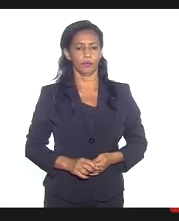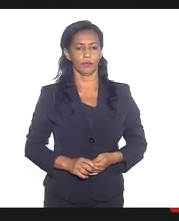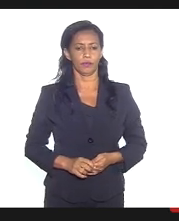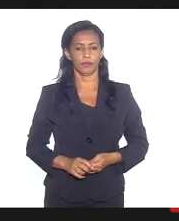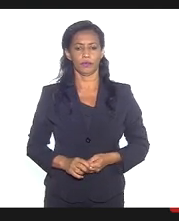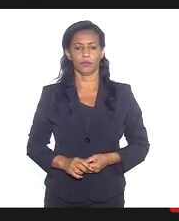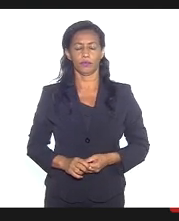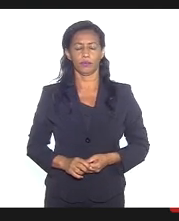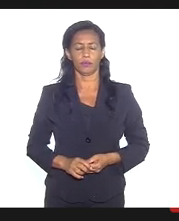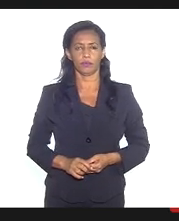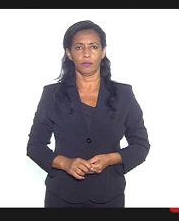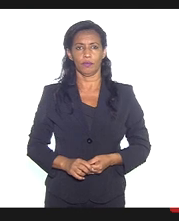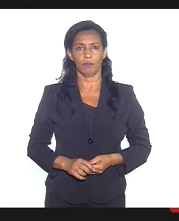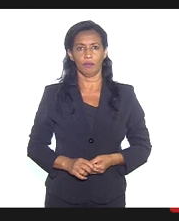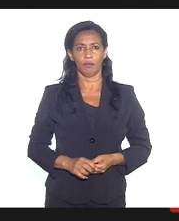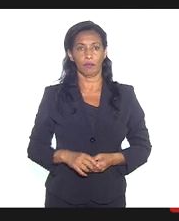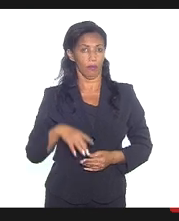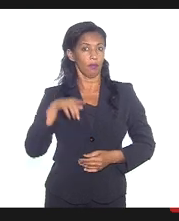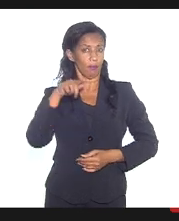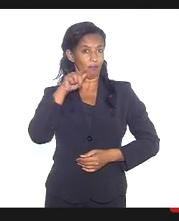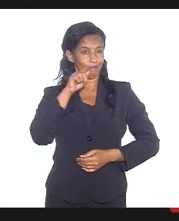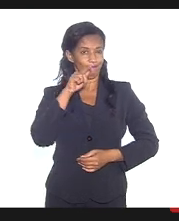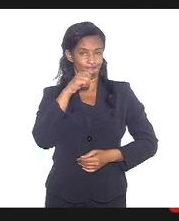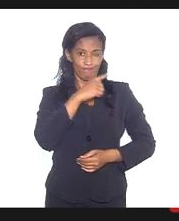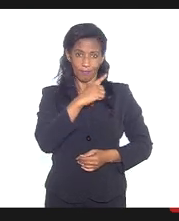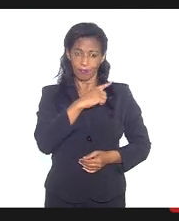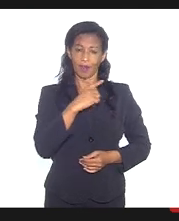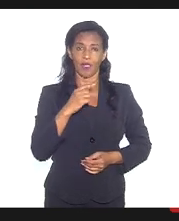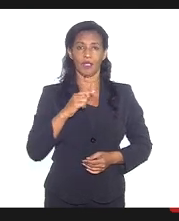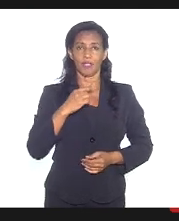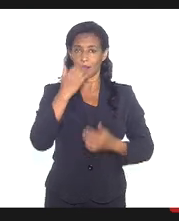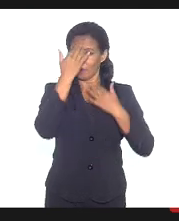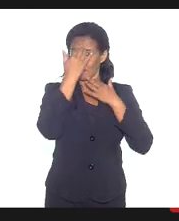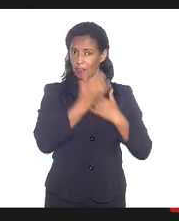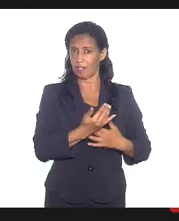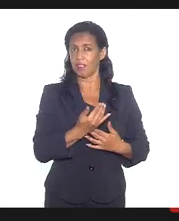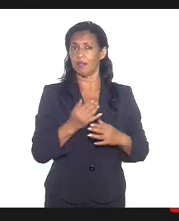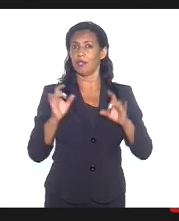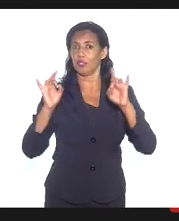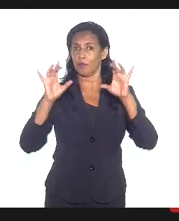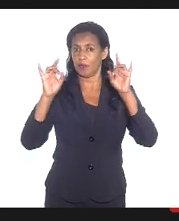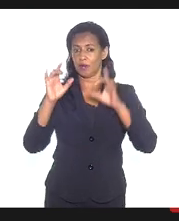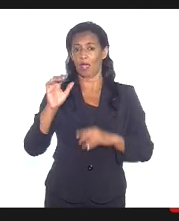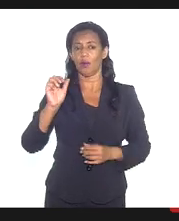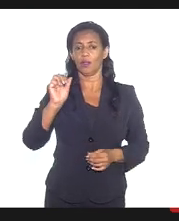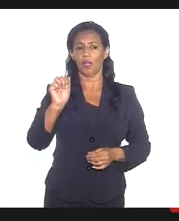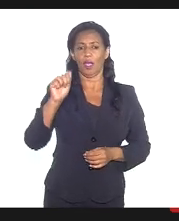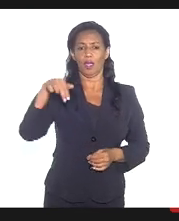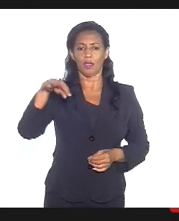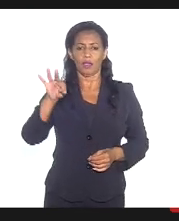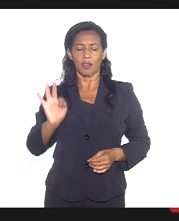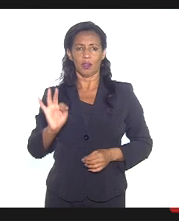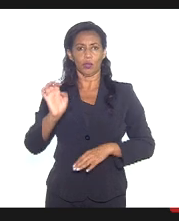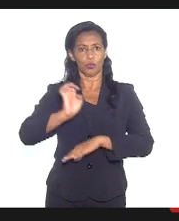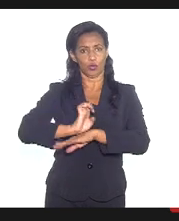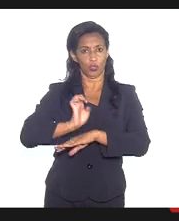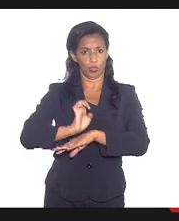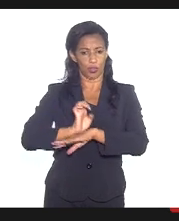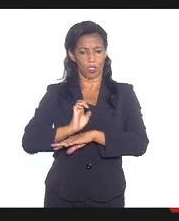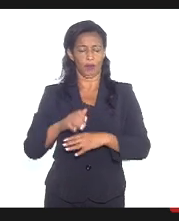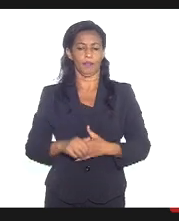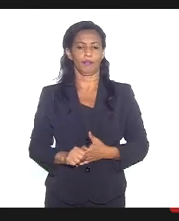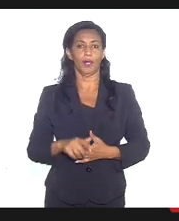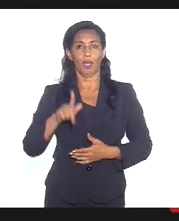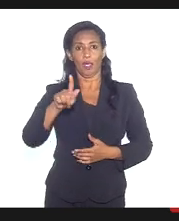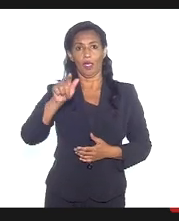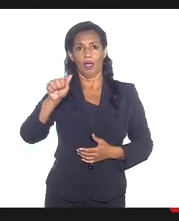Bom, esse slide aqui, eu queria fazer um agradecimento especial também ao pessoal da TI do Estado, né? Que é o Gabriel Blum e o André